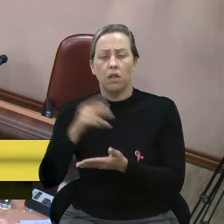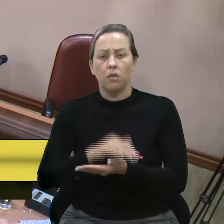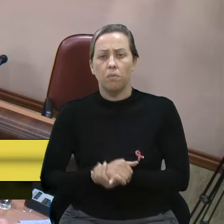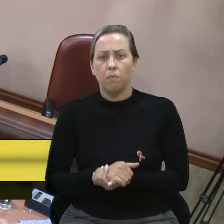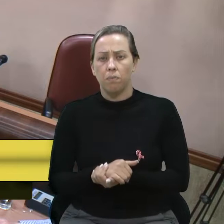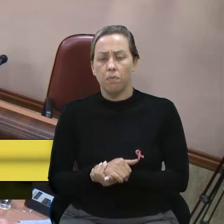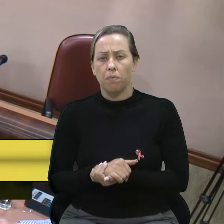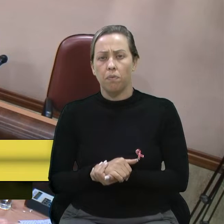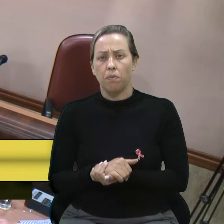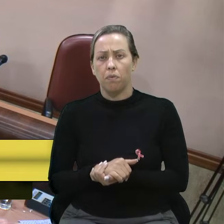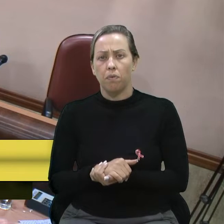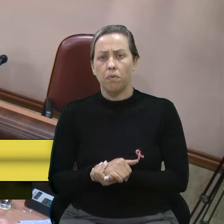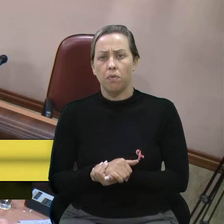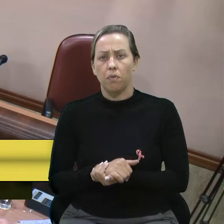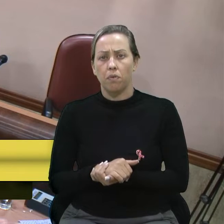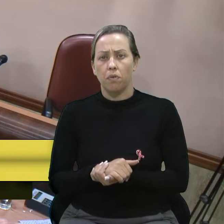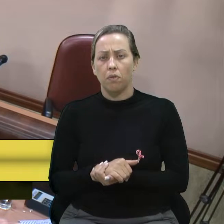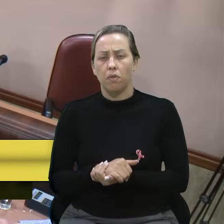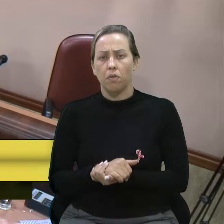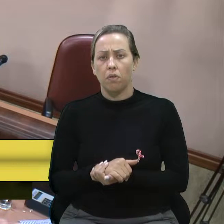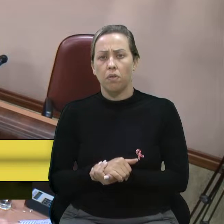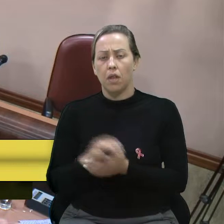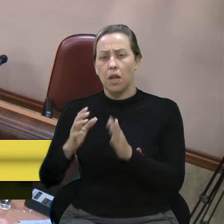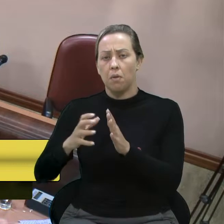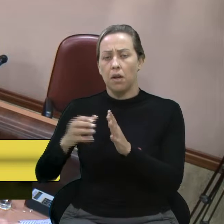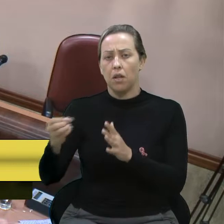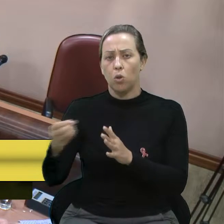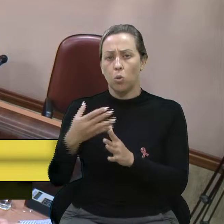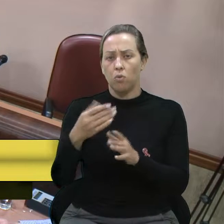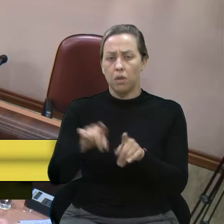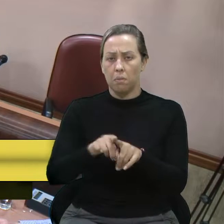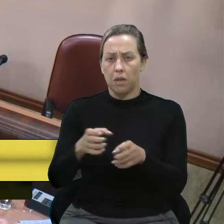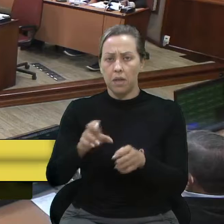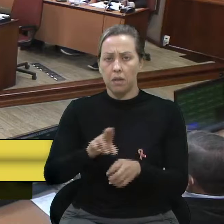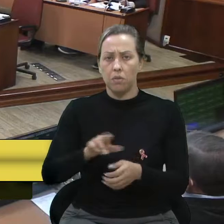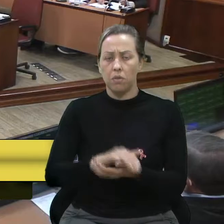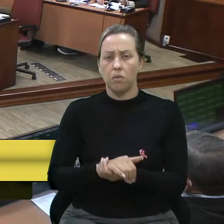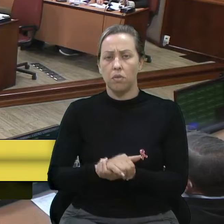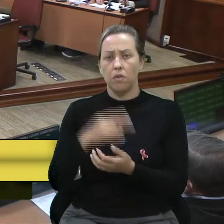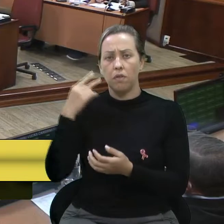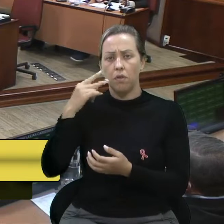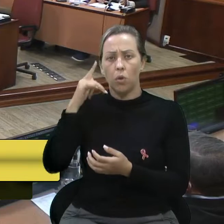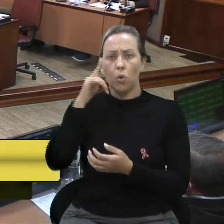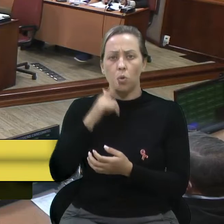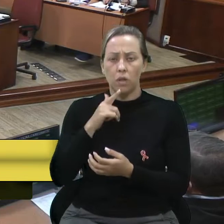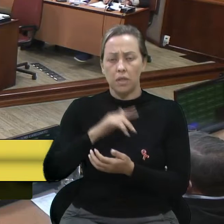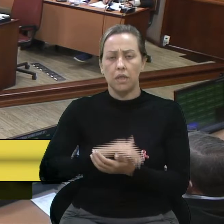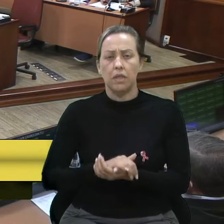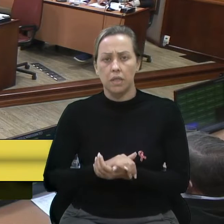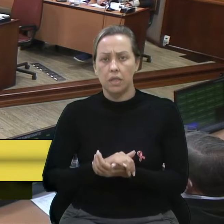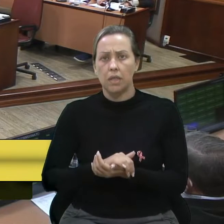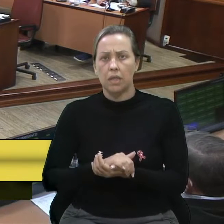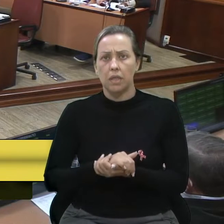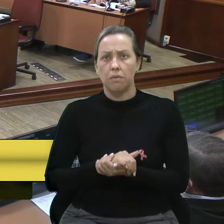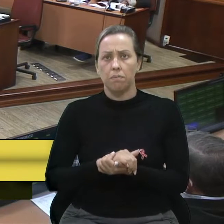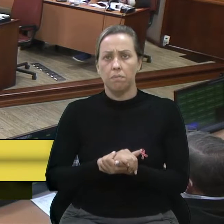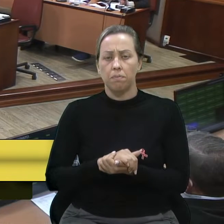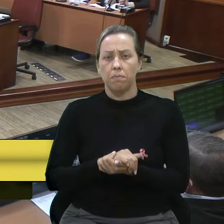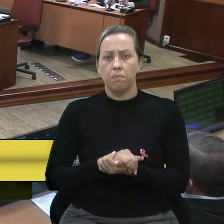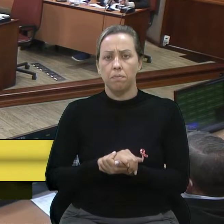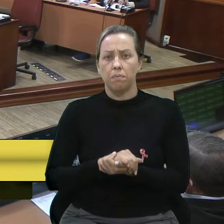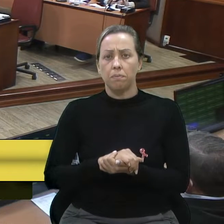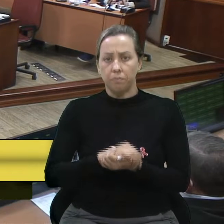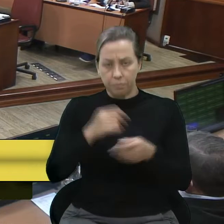Depois presidente, tempo de líder bancada do Novo. Vereador Lucas, não posso deixar de